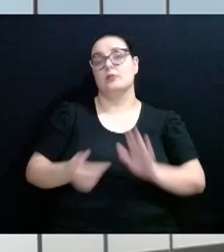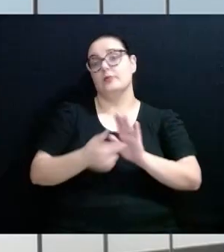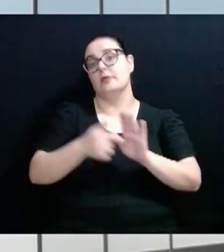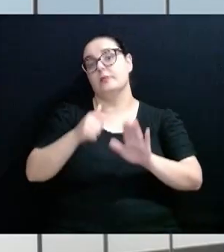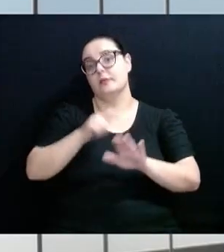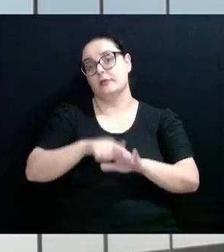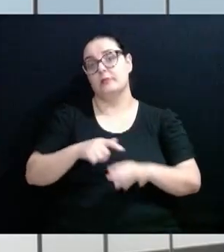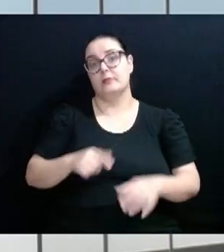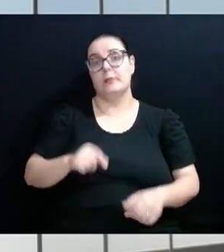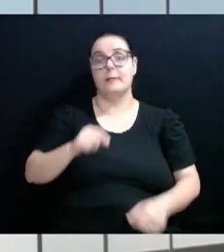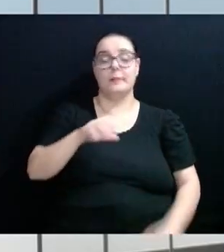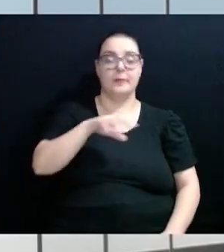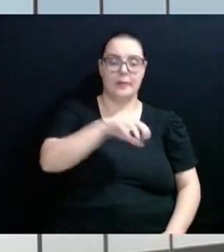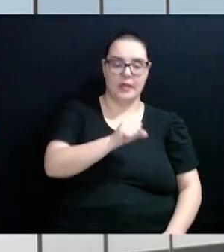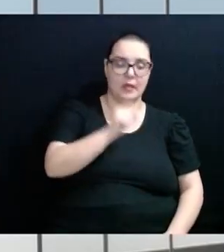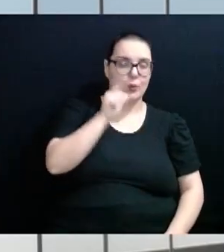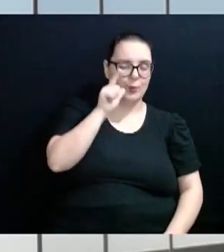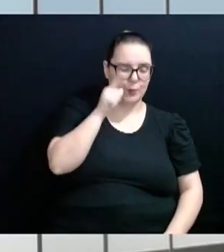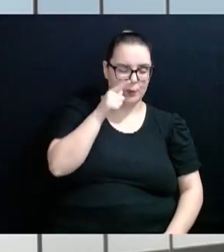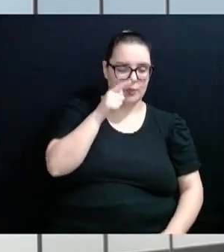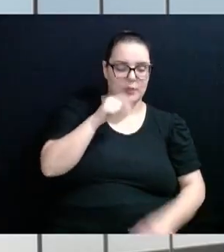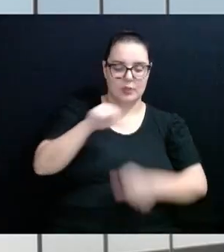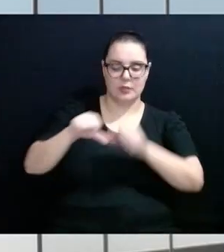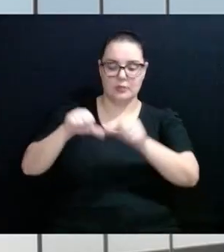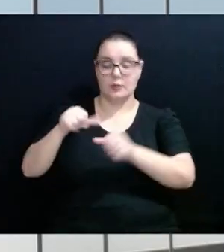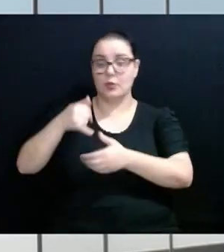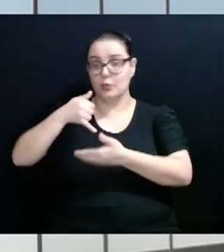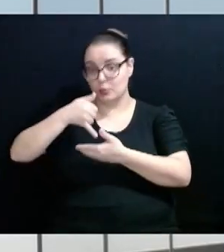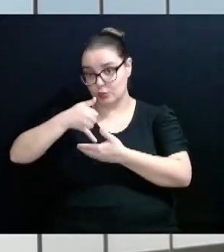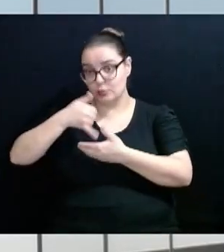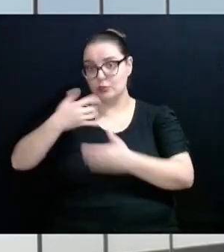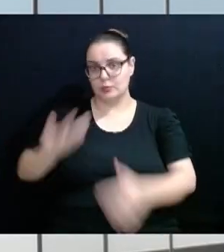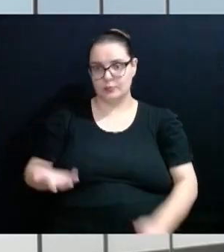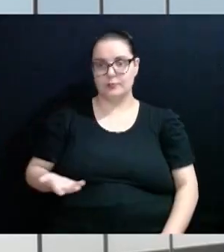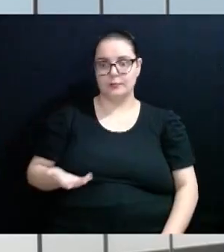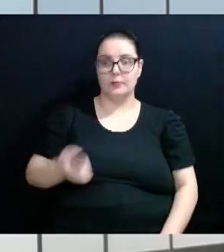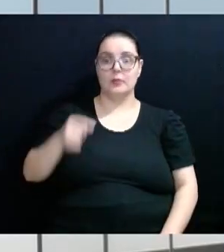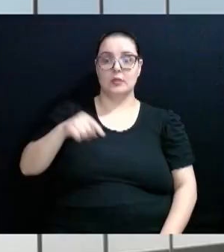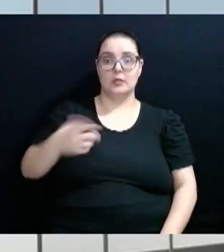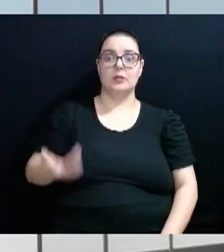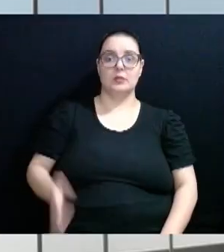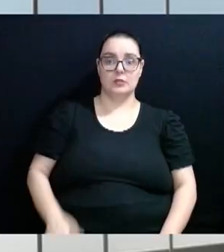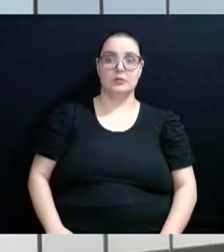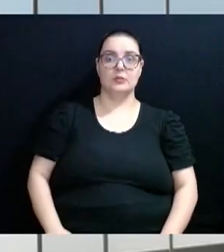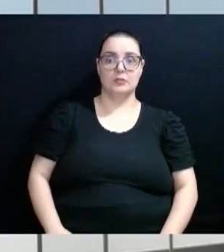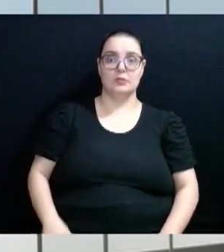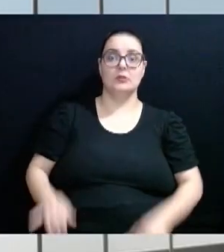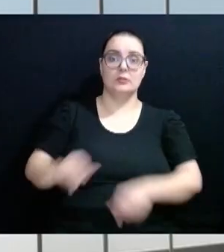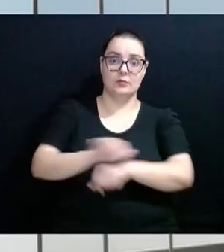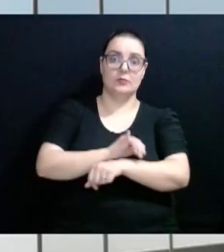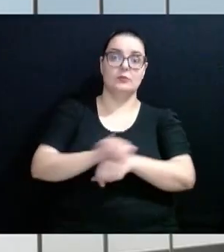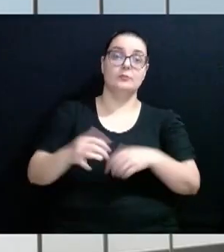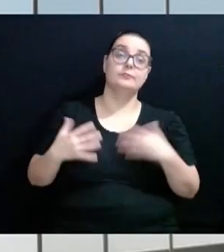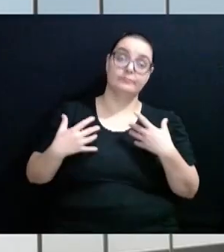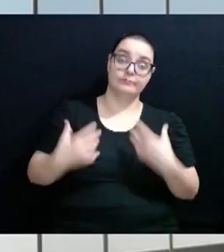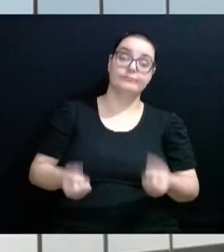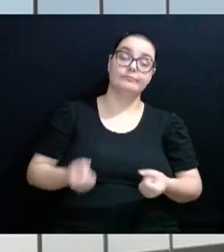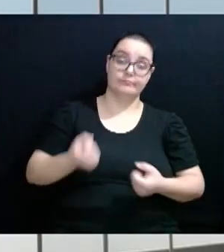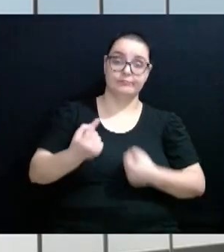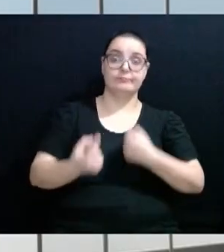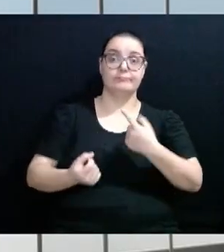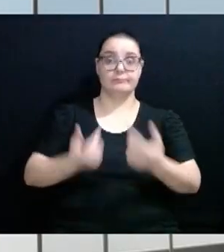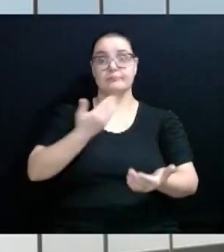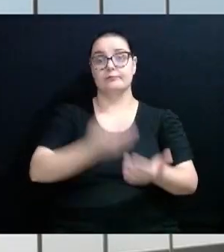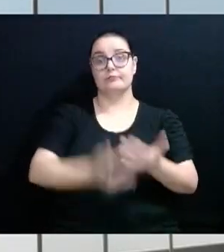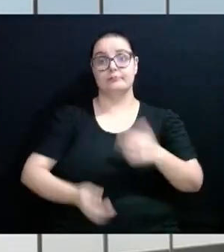Isso exige trabalho, isso exige visão estratégica, isso exige, inclusive, né, aceitar algumas perdas imediatas